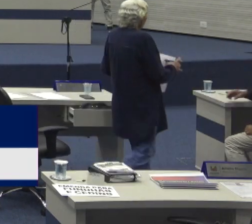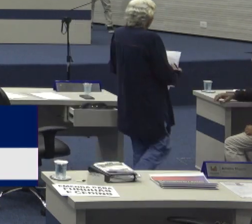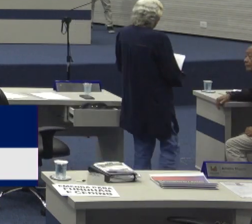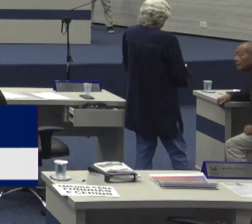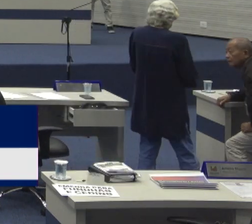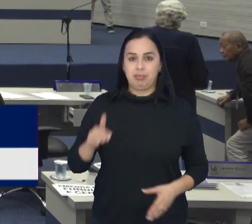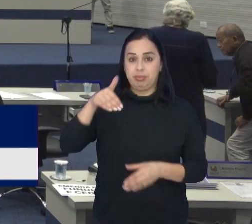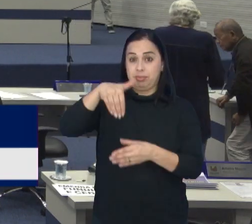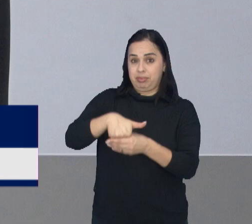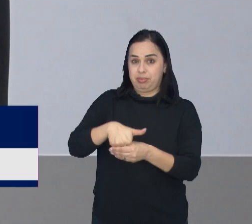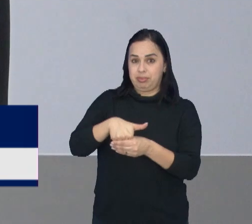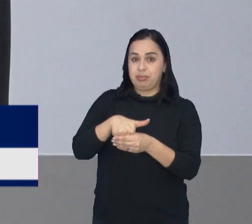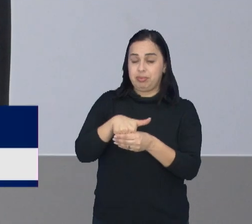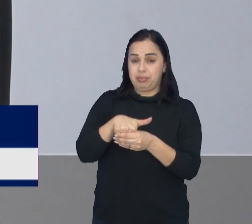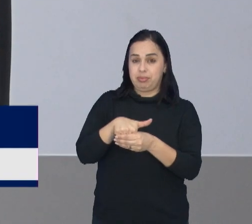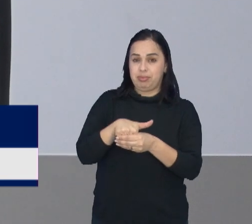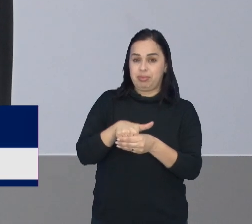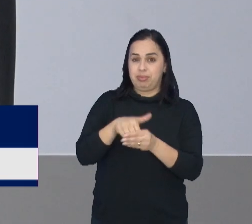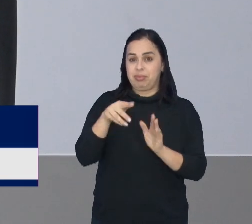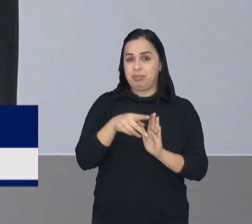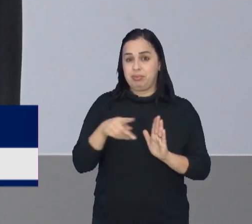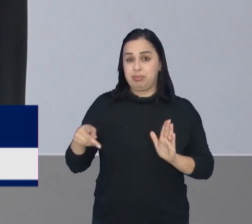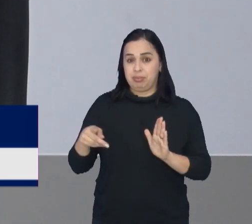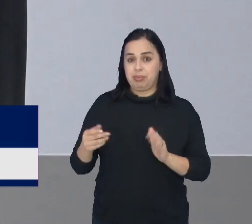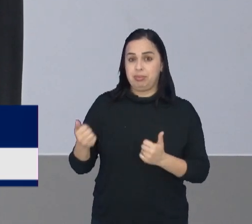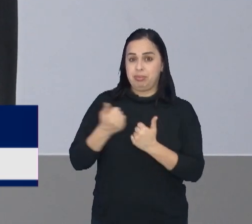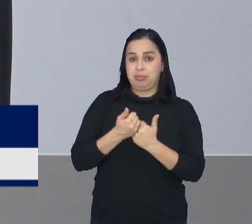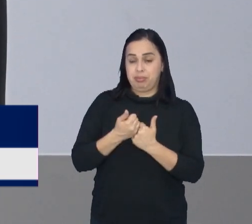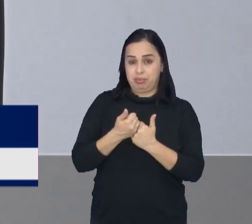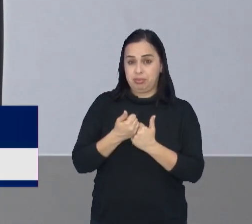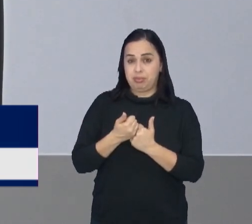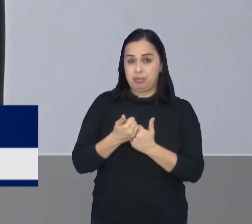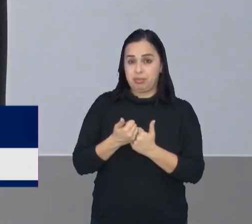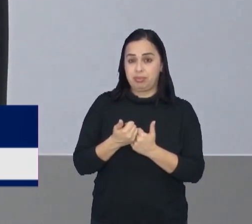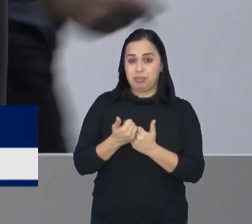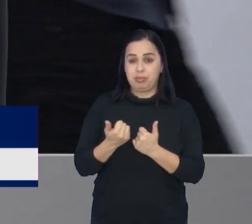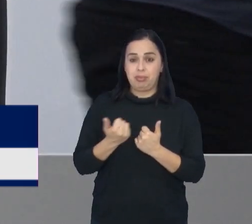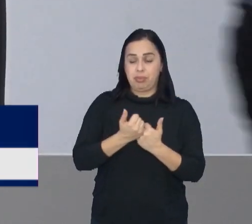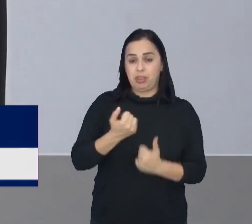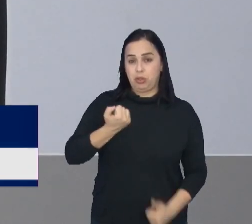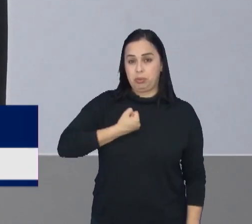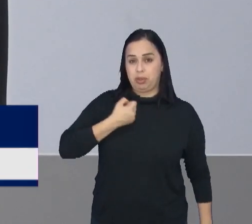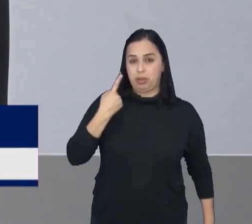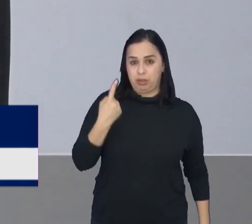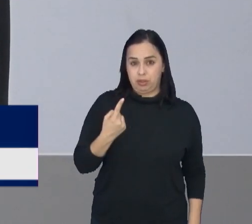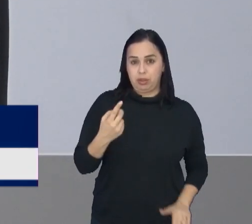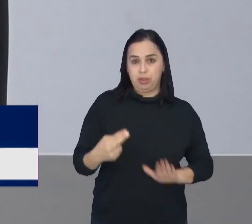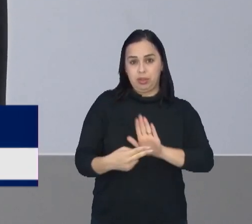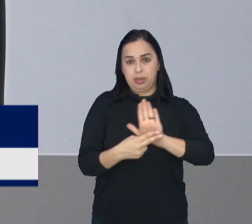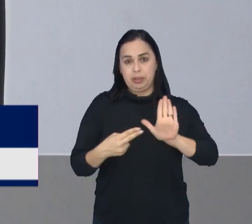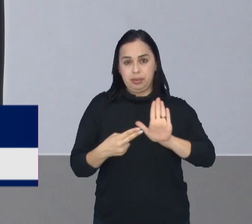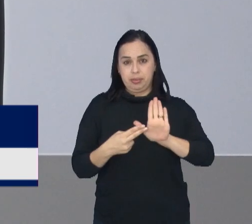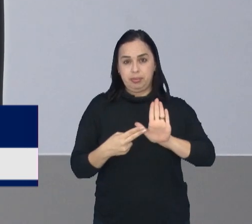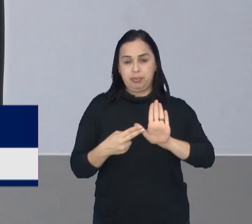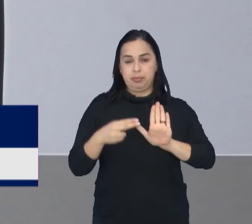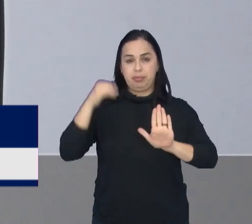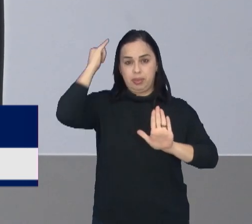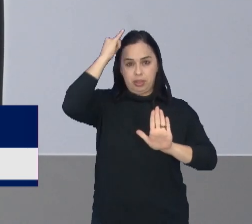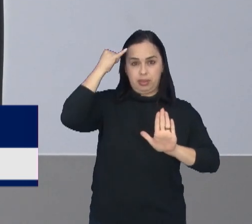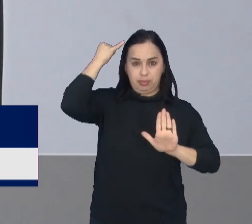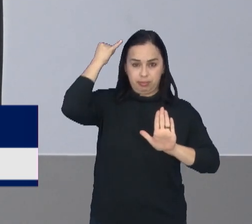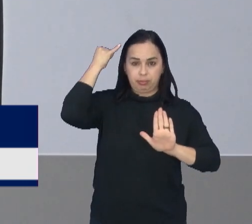Em votação da tramitação do substitutivo. Substitutivo número 1, de autoria do vereador José